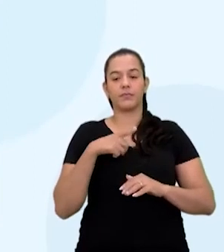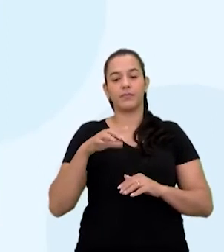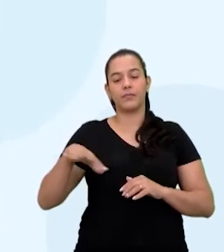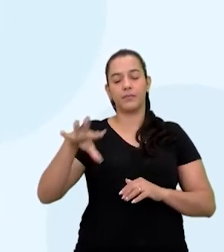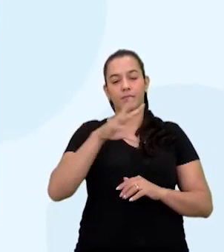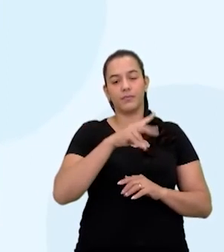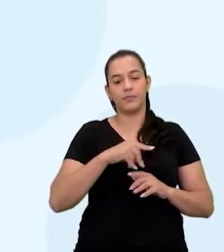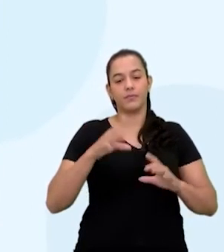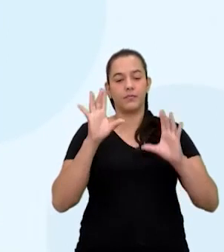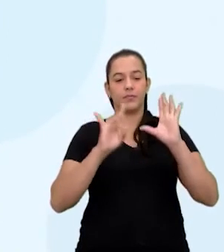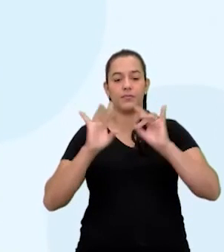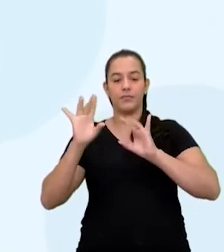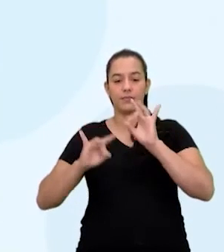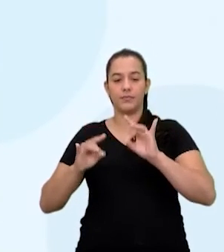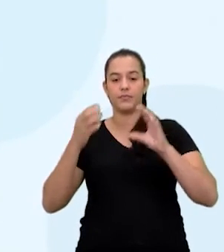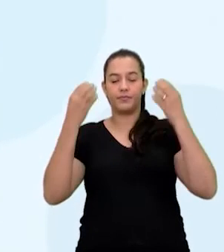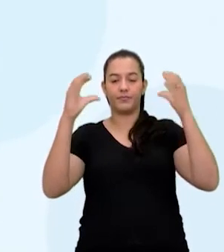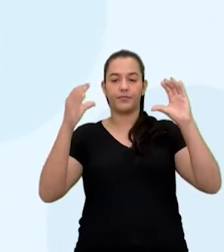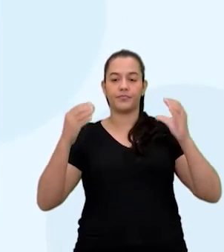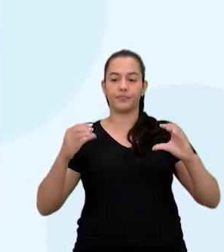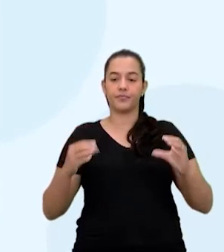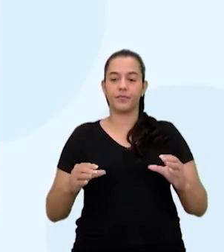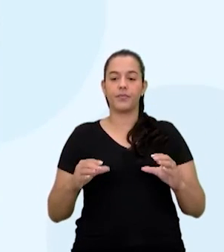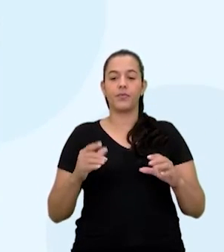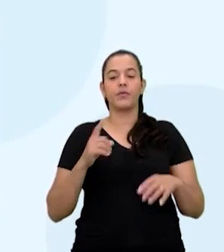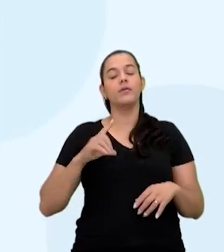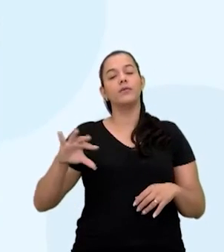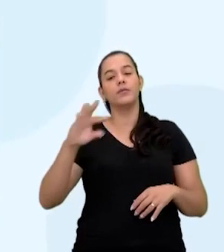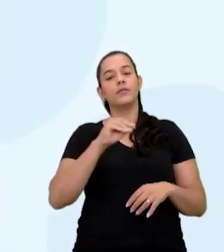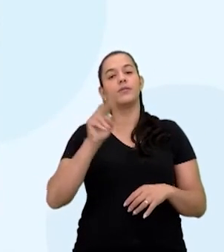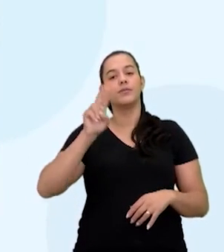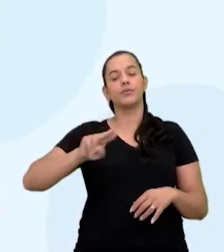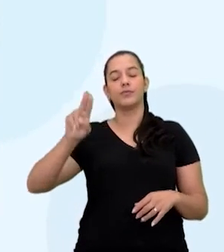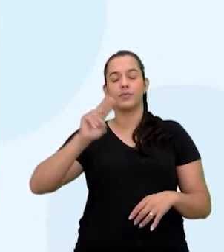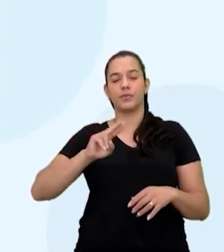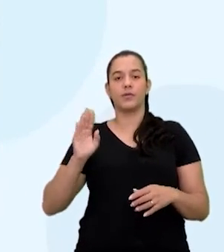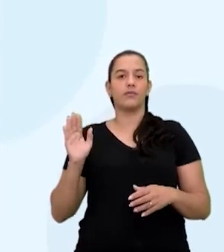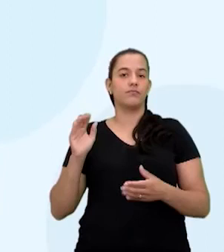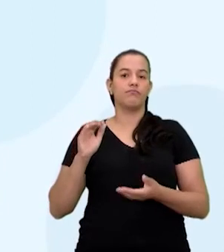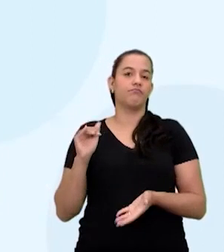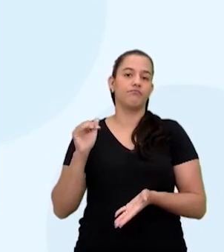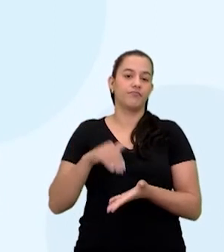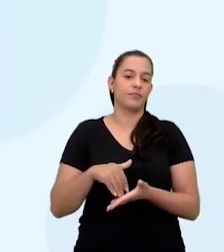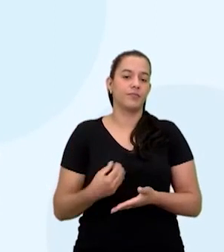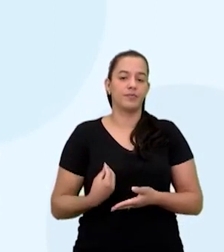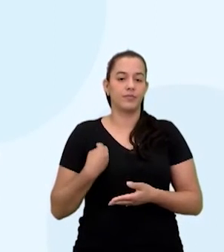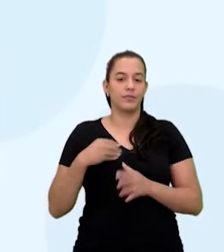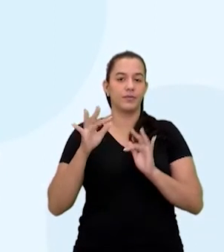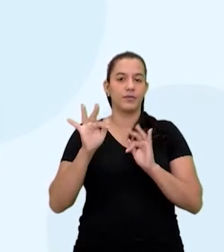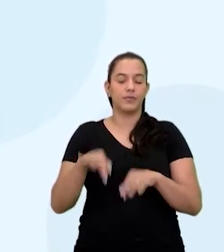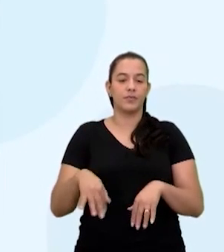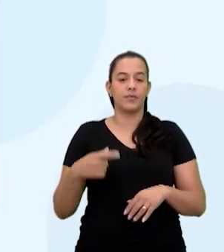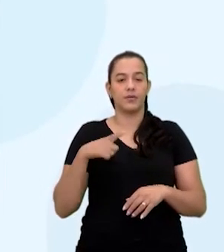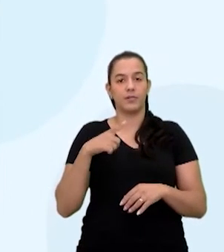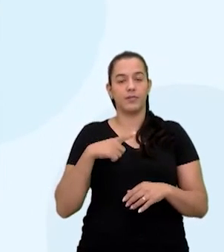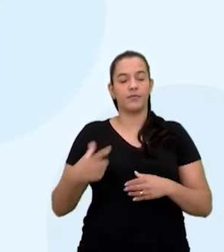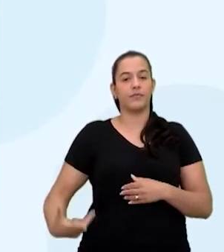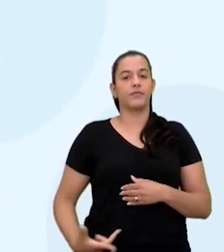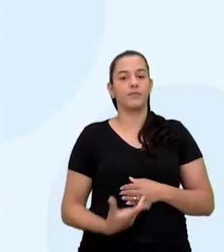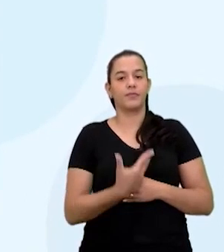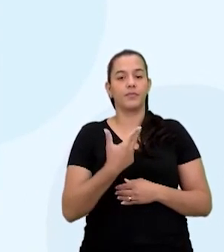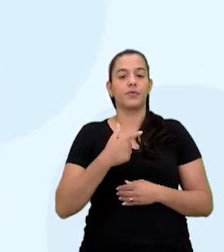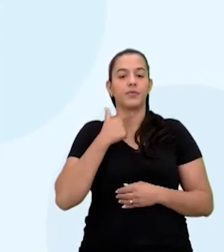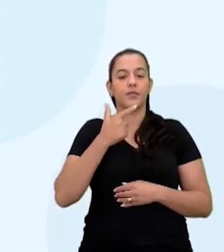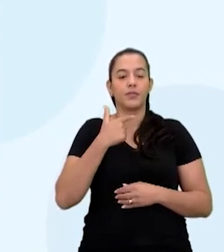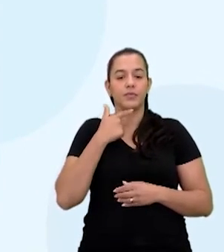papéis em cores chapadas que ele utilizava no final da vida. Até porque no final da vida ele teve que fazer uma cirurgia e não